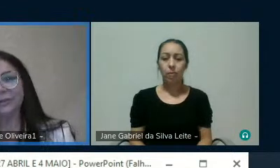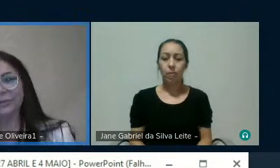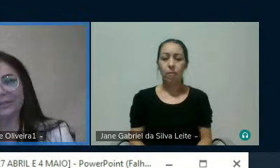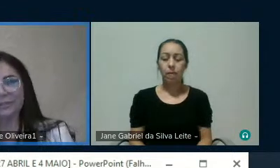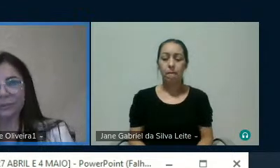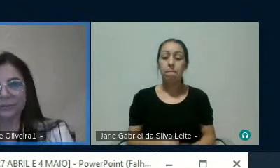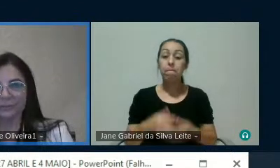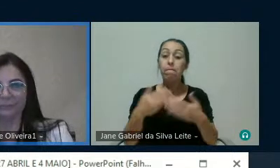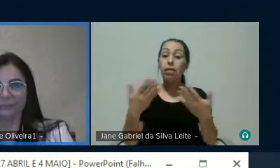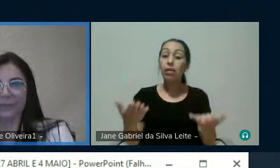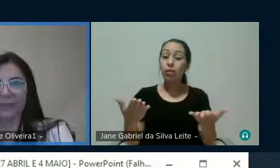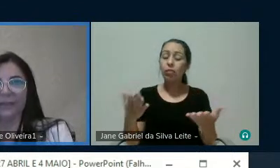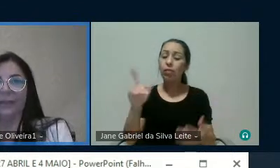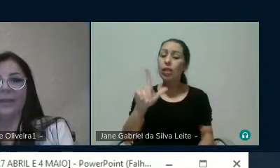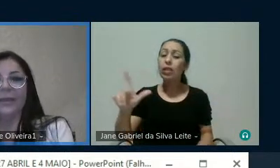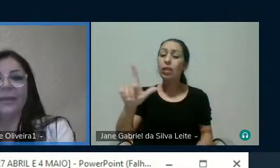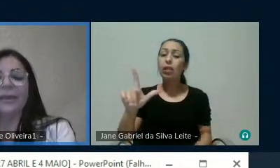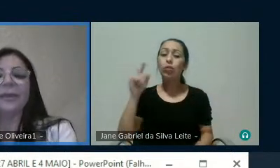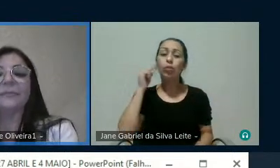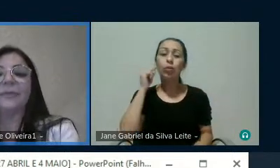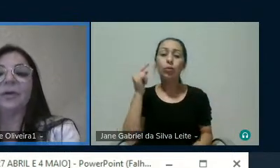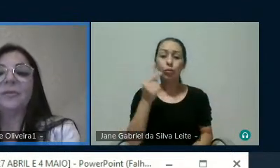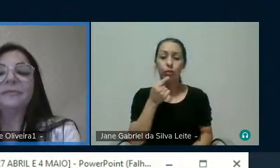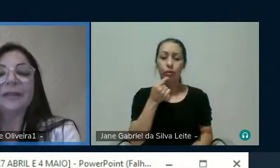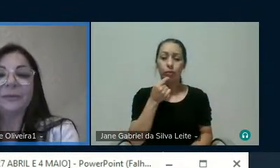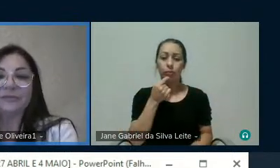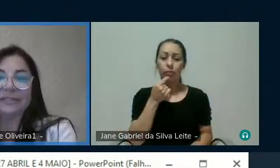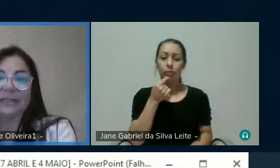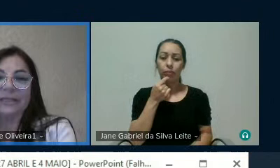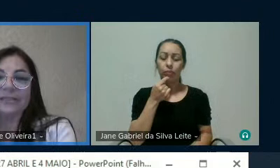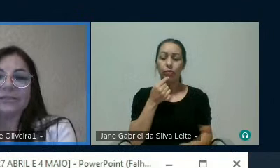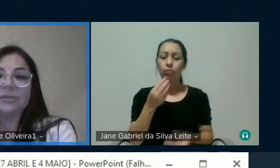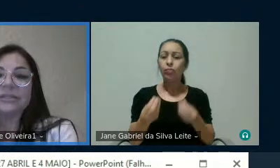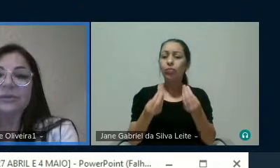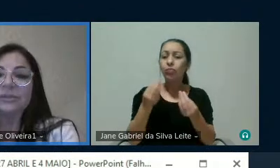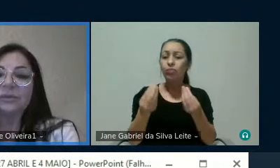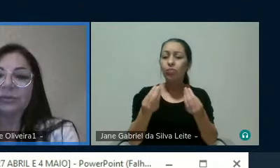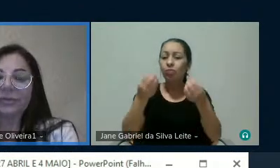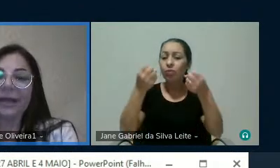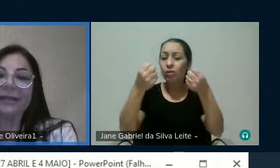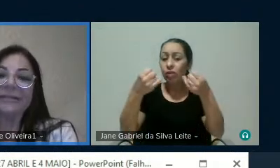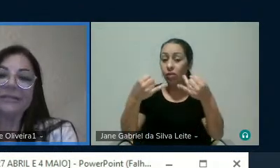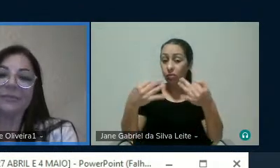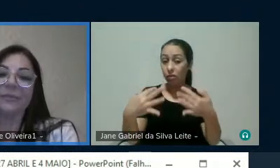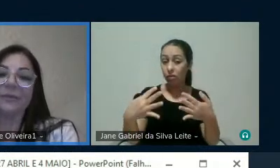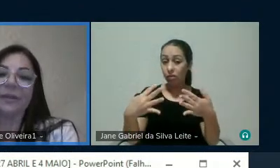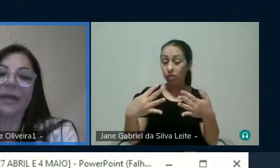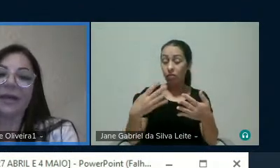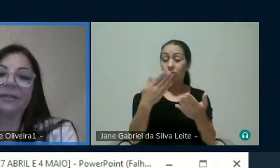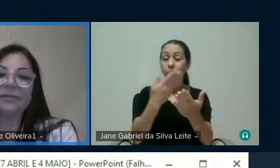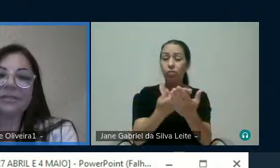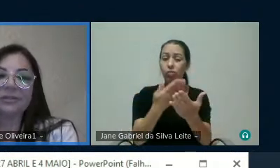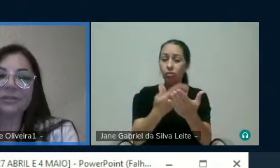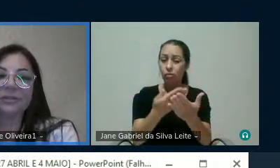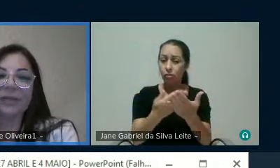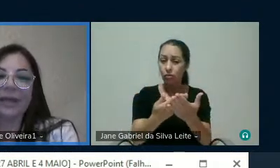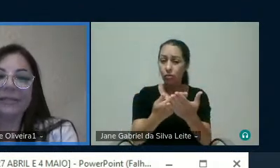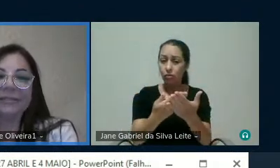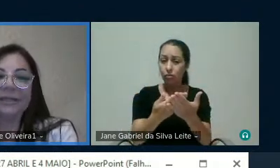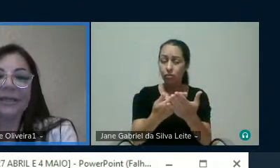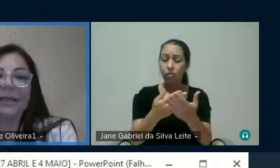Então, literatura surda. Como eu falei para vocês, os estudos culturais, a área dos